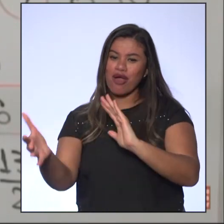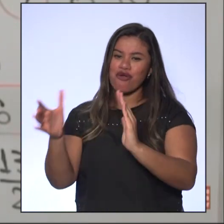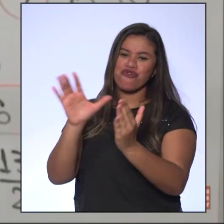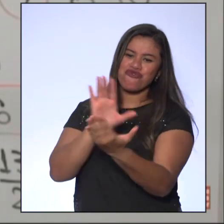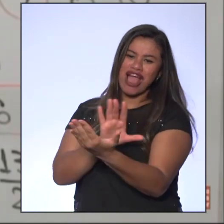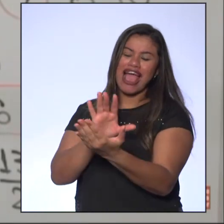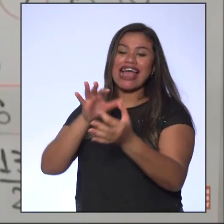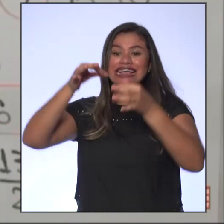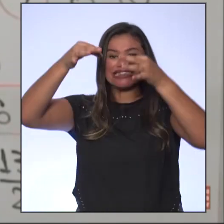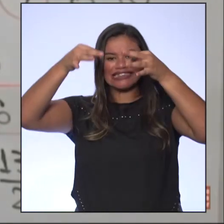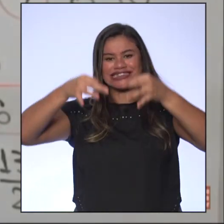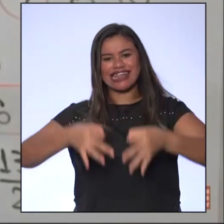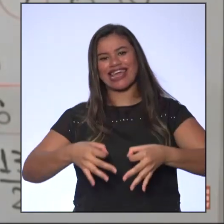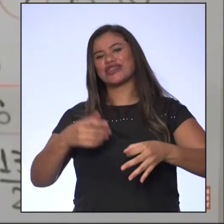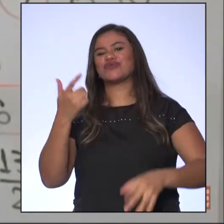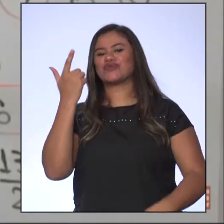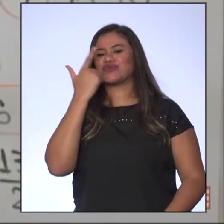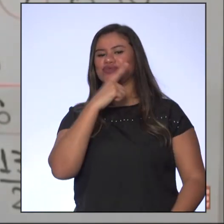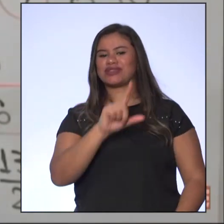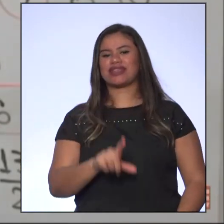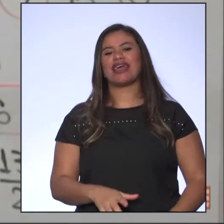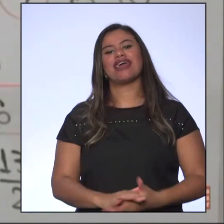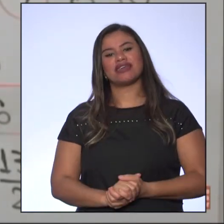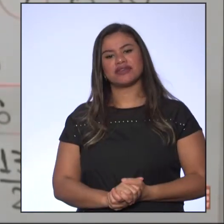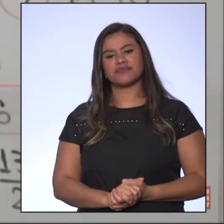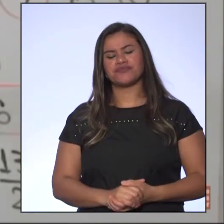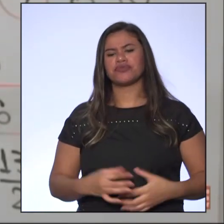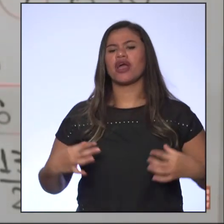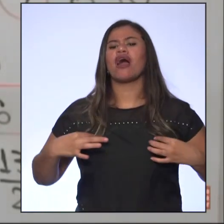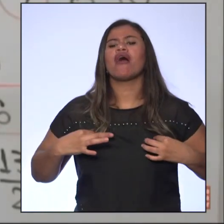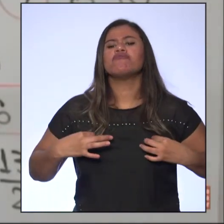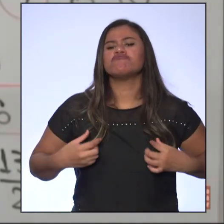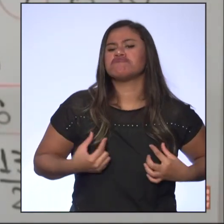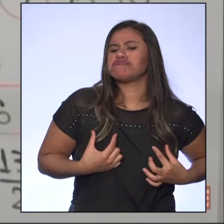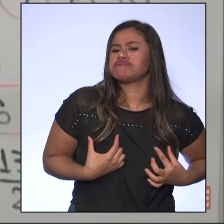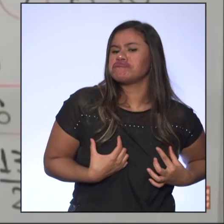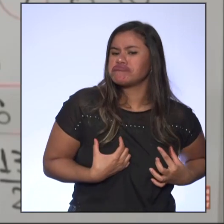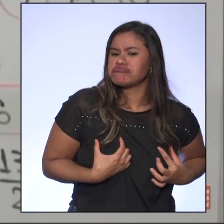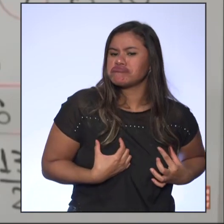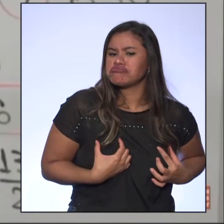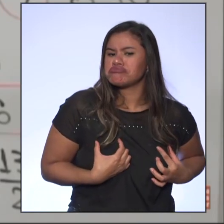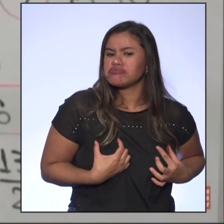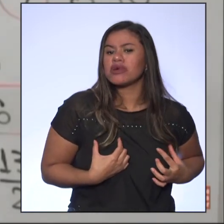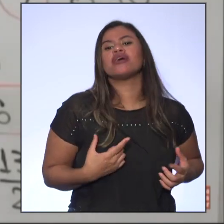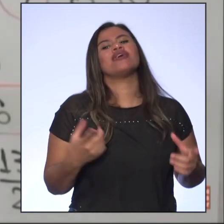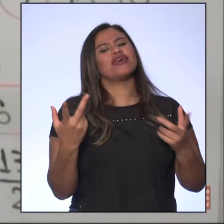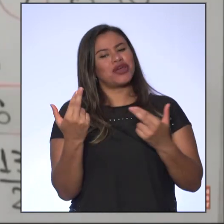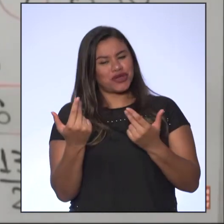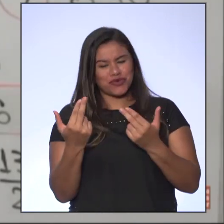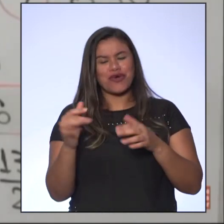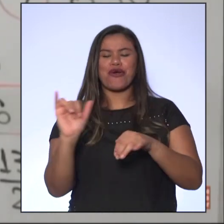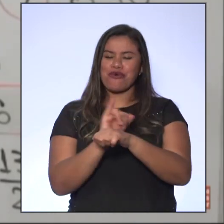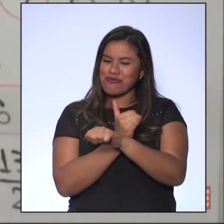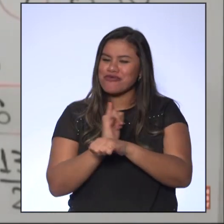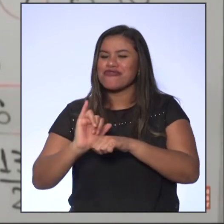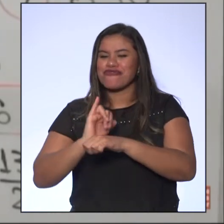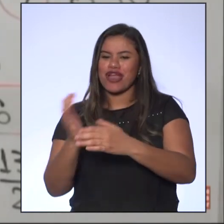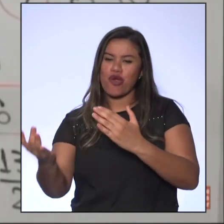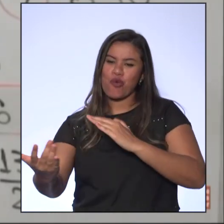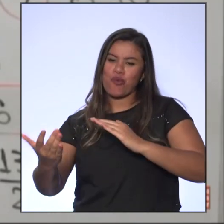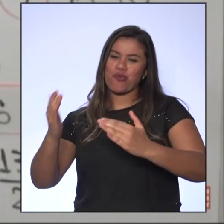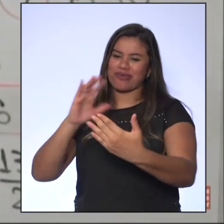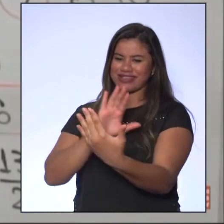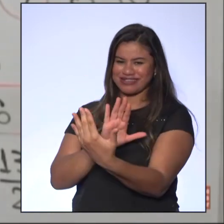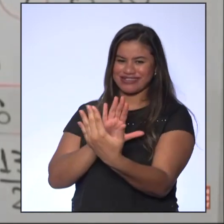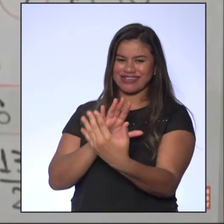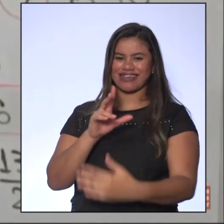imagem, aí fica invertido. Lógico, estava pensando assim, e a tua camisa? Né? A minha camisa também está invertida aqui, ó,